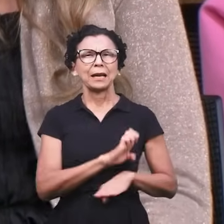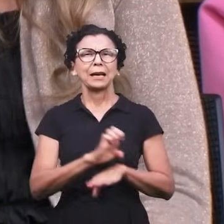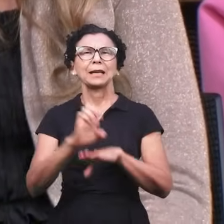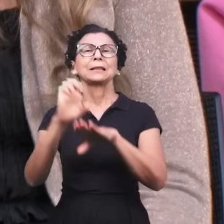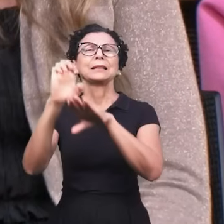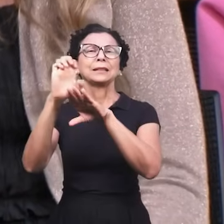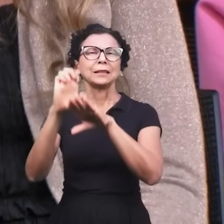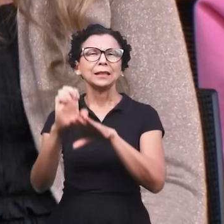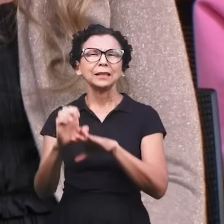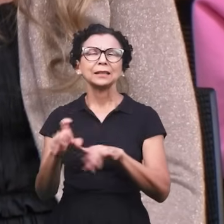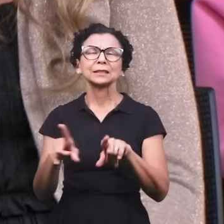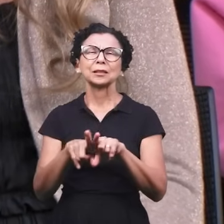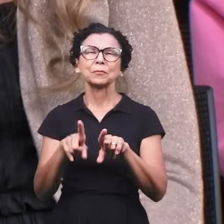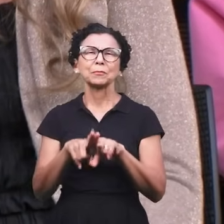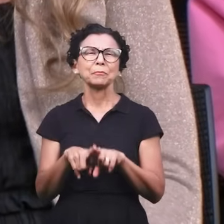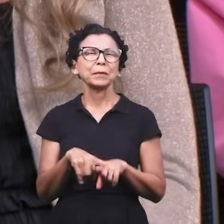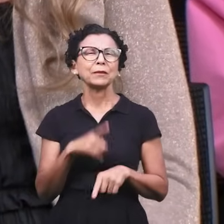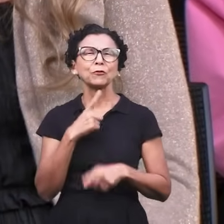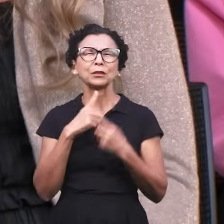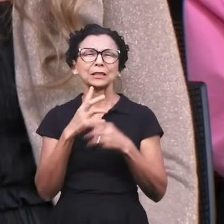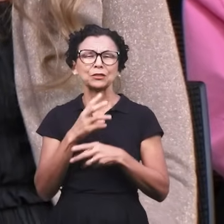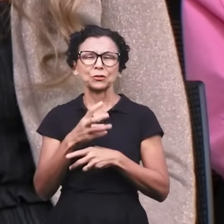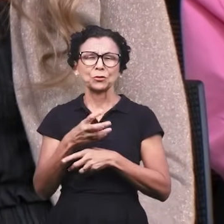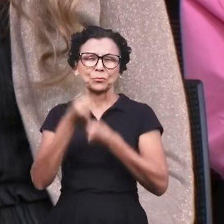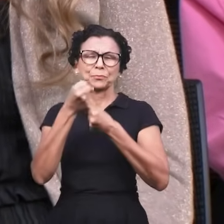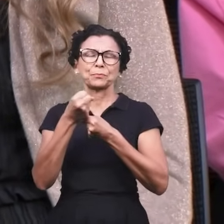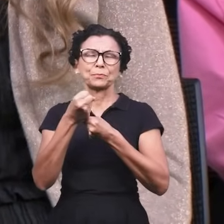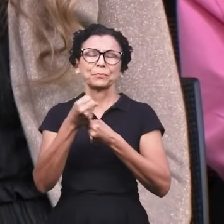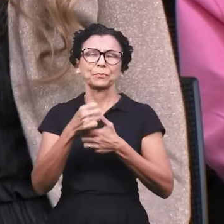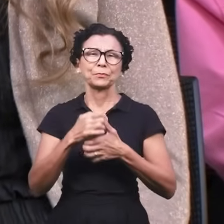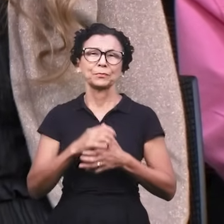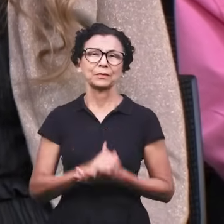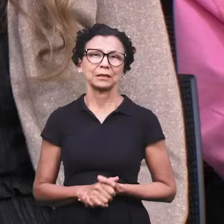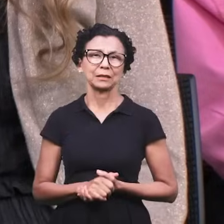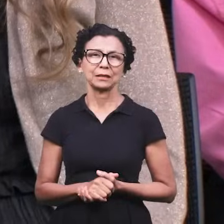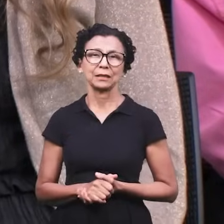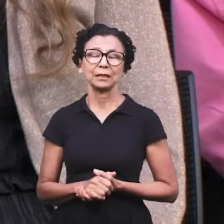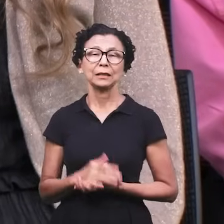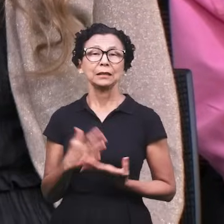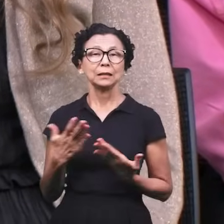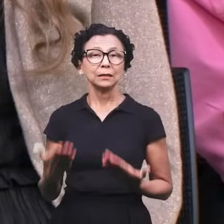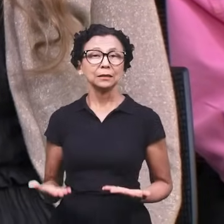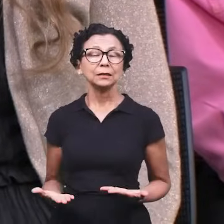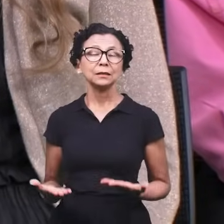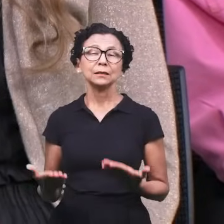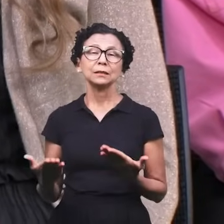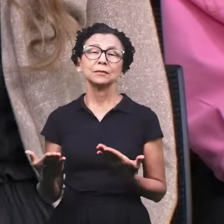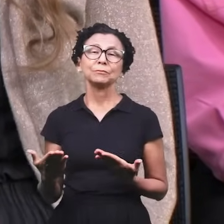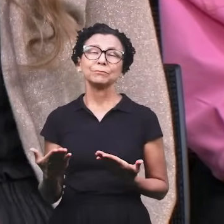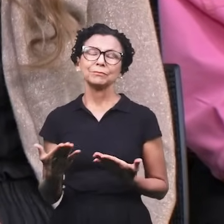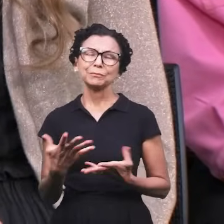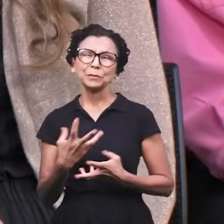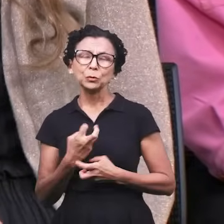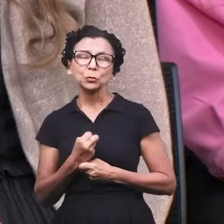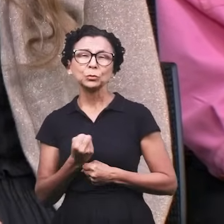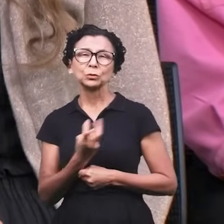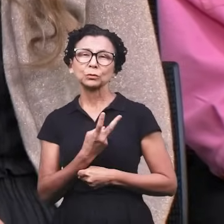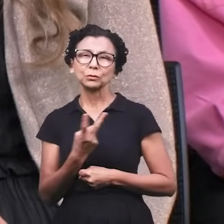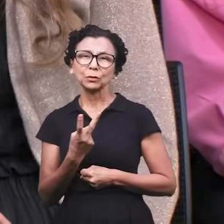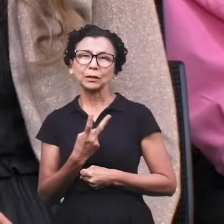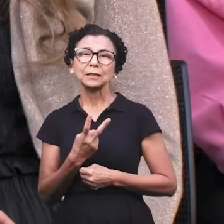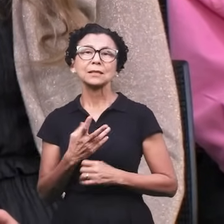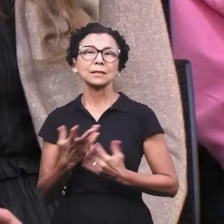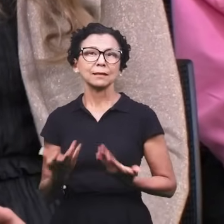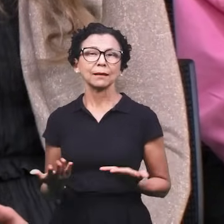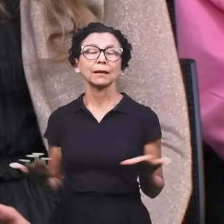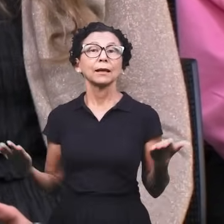próprio Jesus, quando o homem, ao orar no Getsêmani, ele fala da angústia e da tristeza que sua alma estava naquele momento. Ainda mais